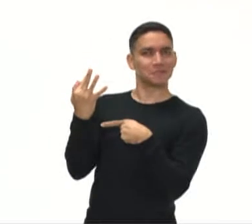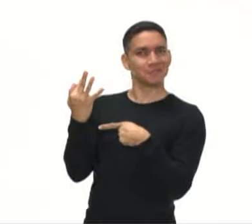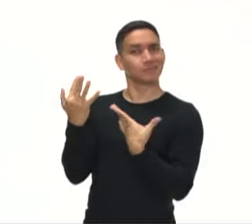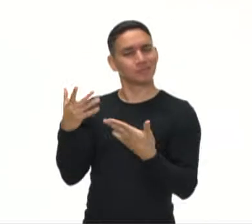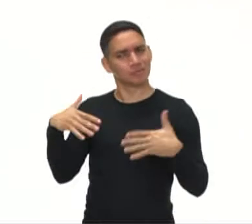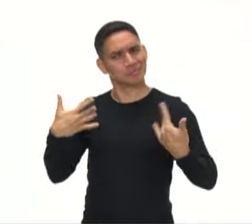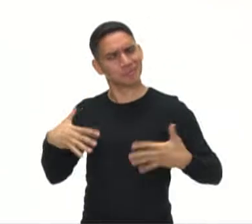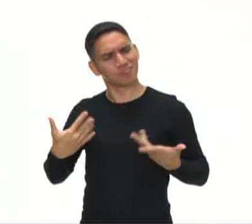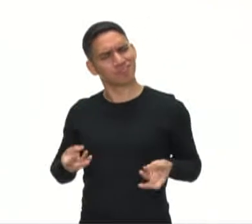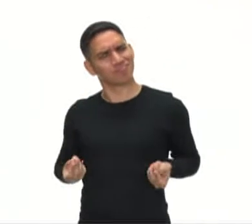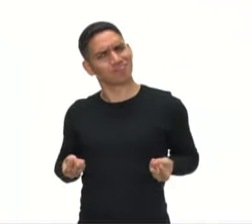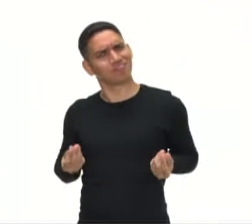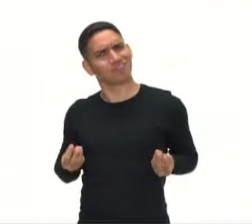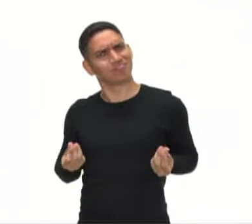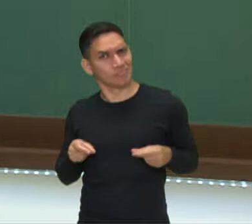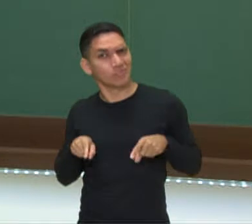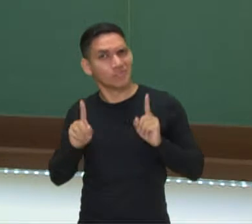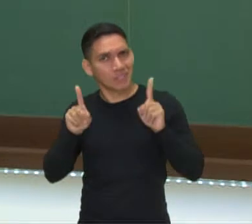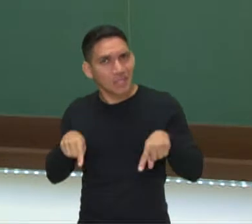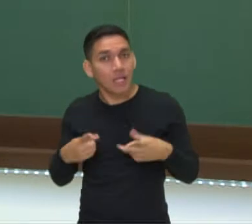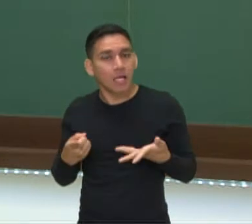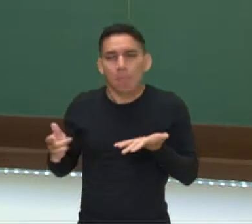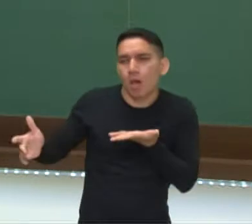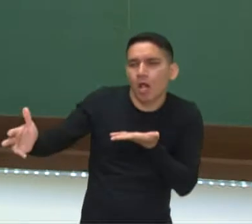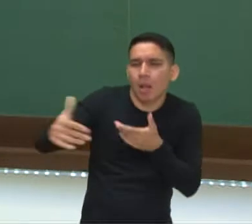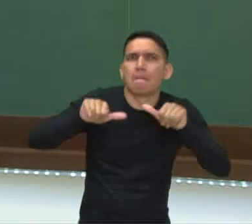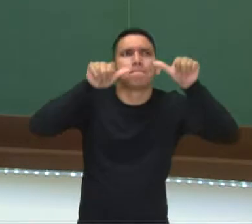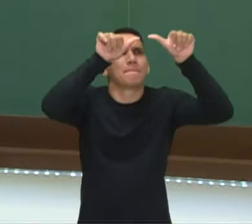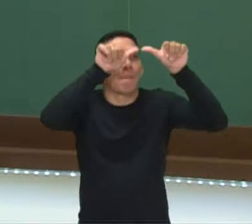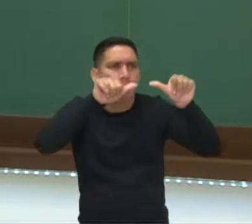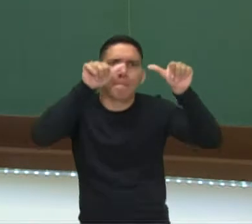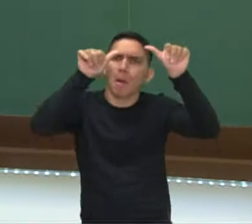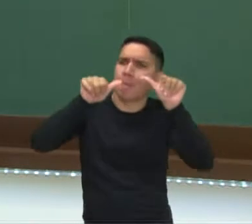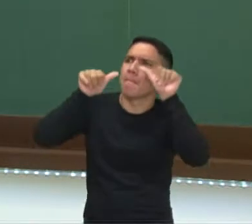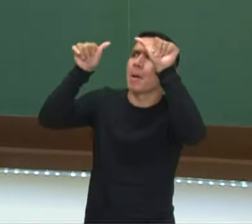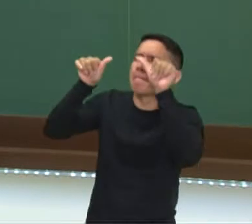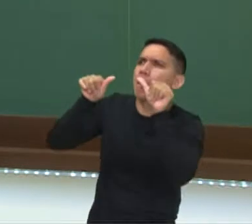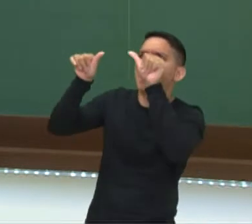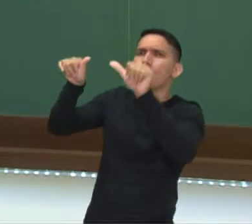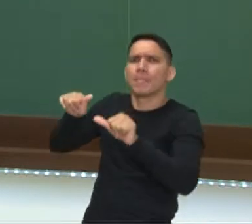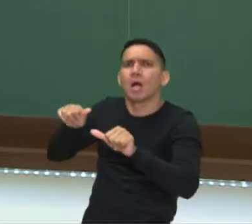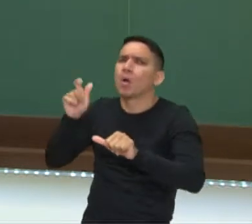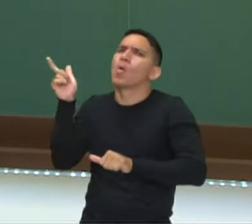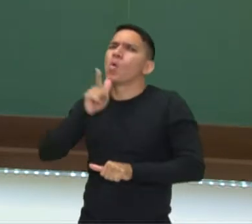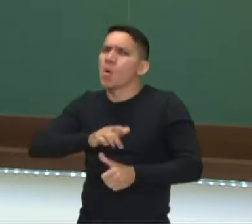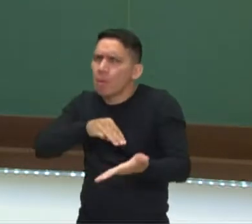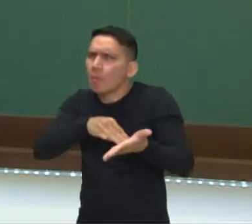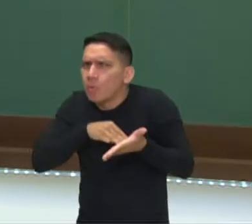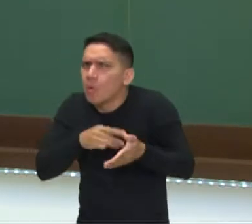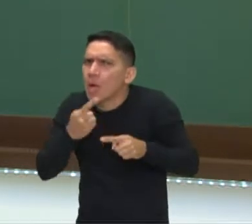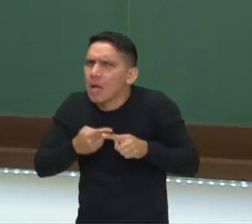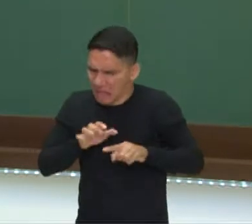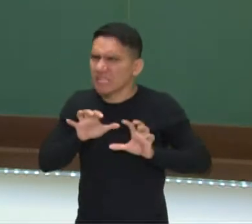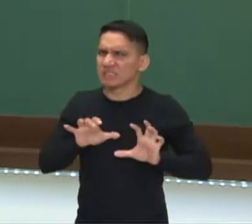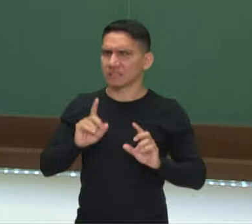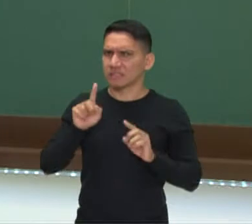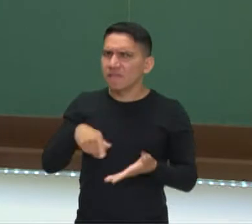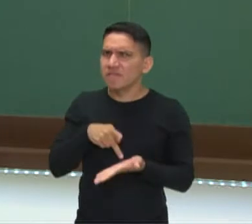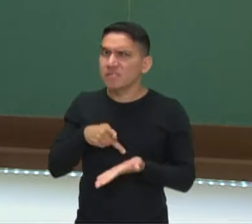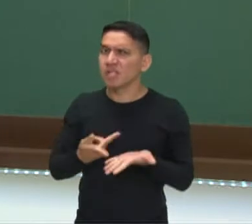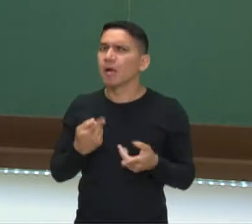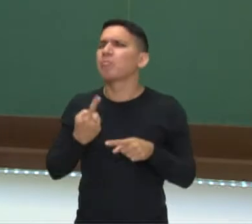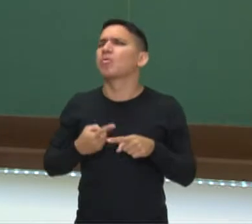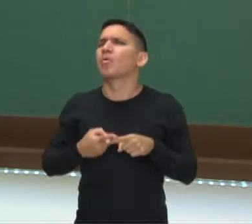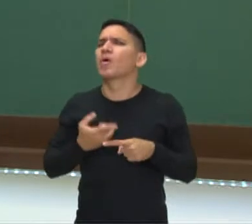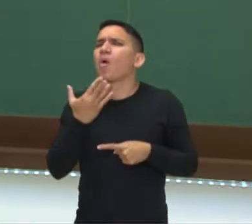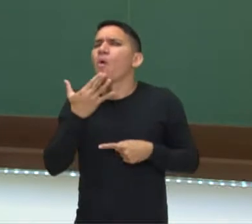Ele ficou intrigado e reuniu então no seu mural algumas pistas do motivo da flor estar com tantas cores